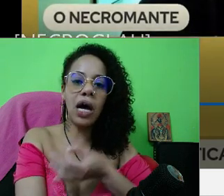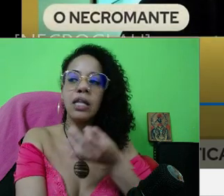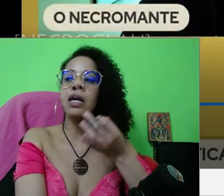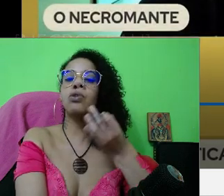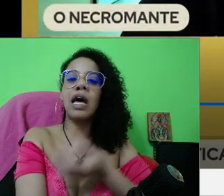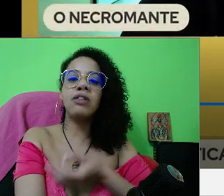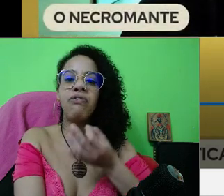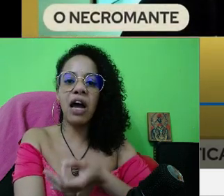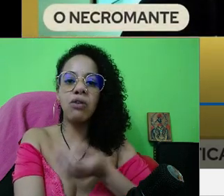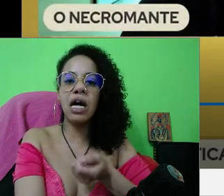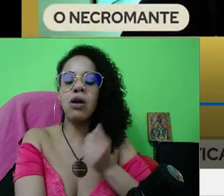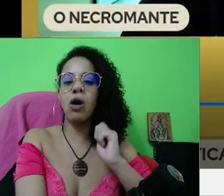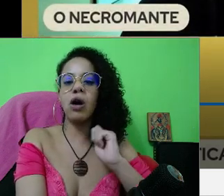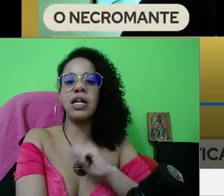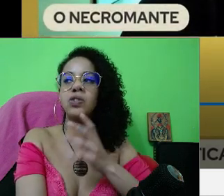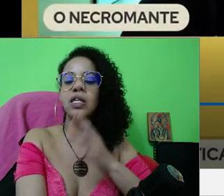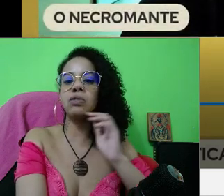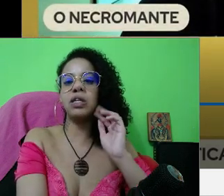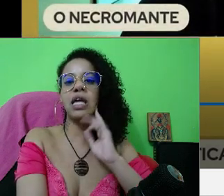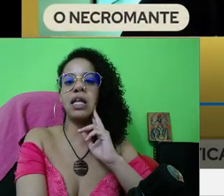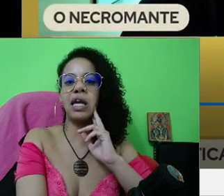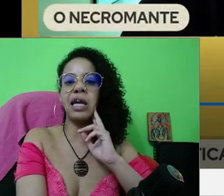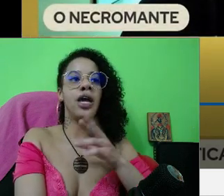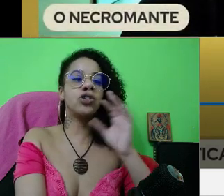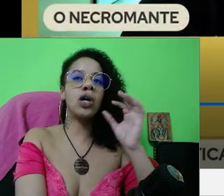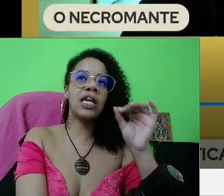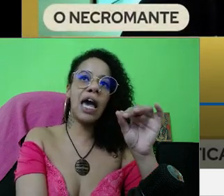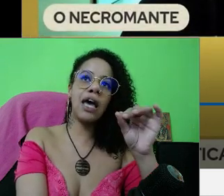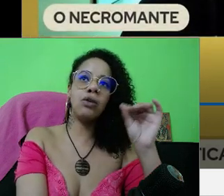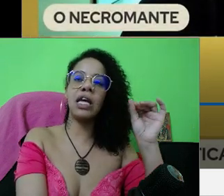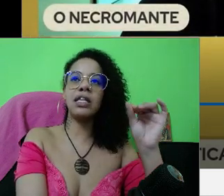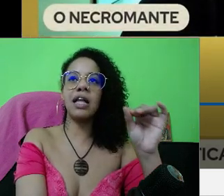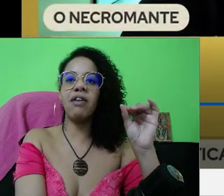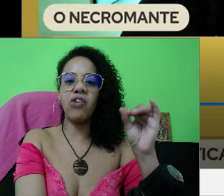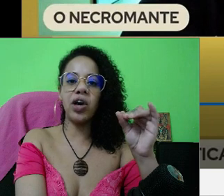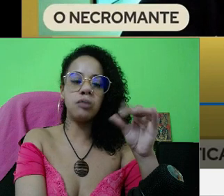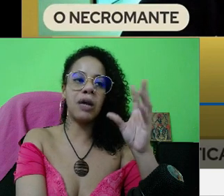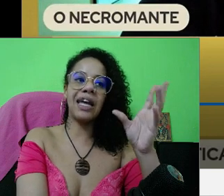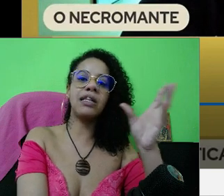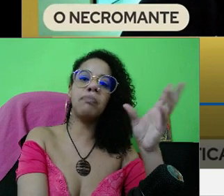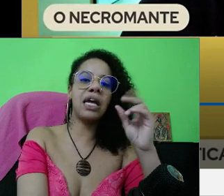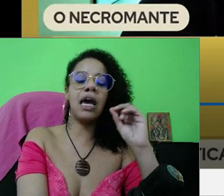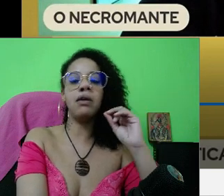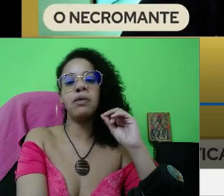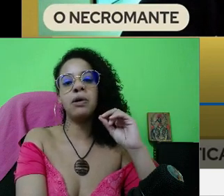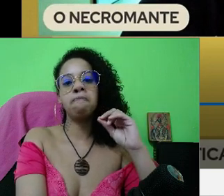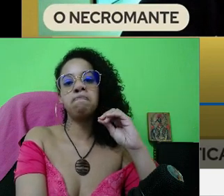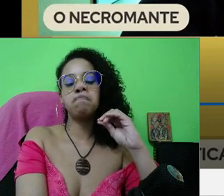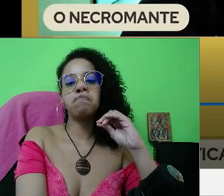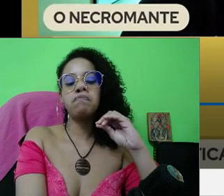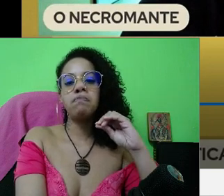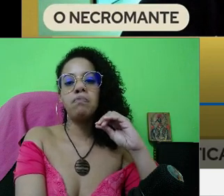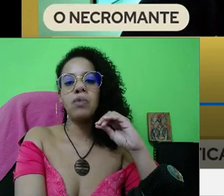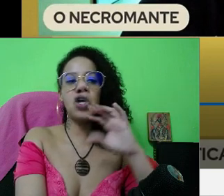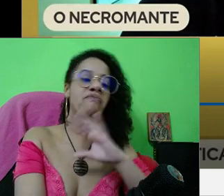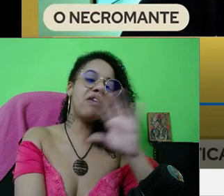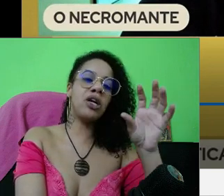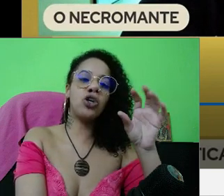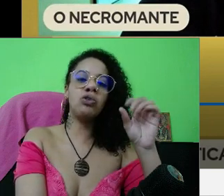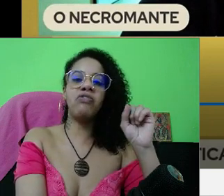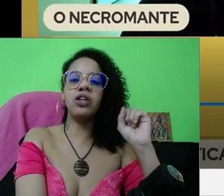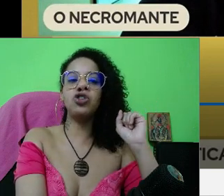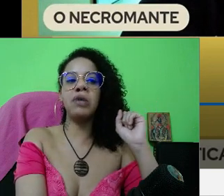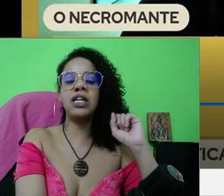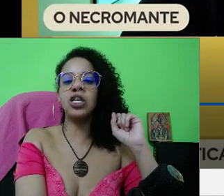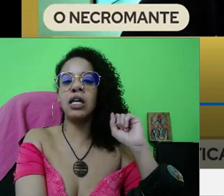sou a do lado fraco da corda isso vocês não entendem eu só quero tentar dar voz para quem também é e